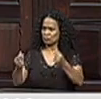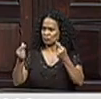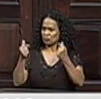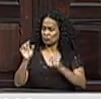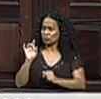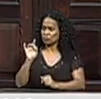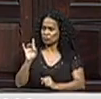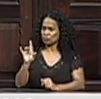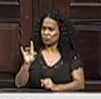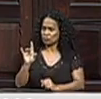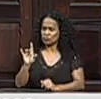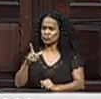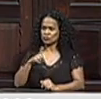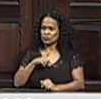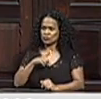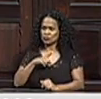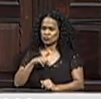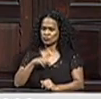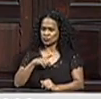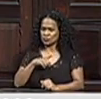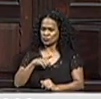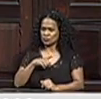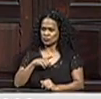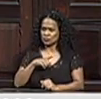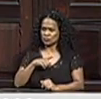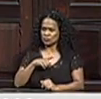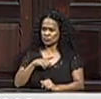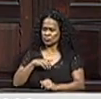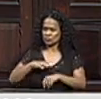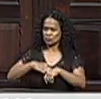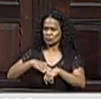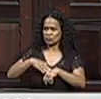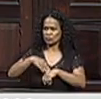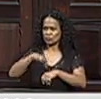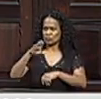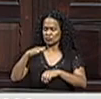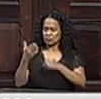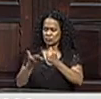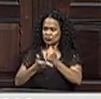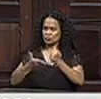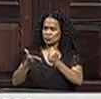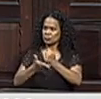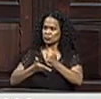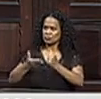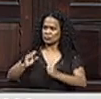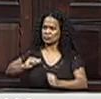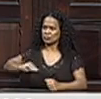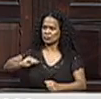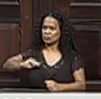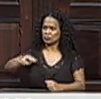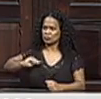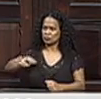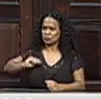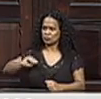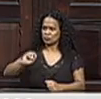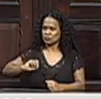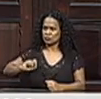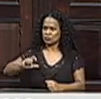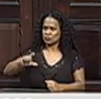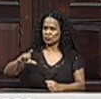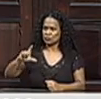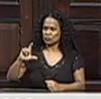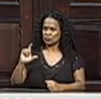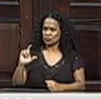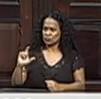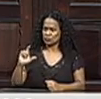só gira se tiver aumento da massa salarial para